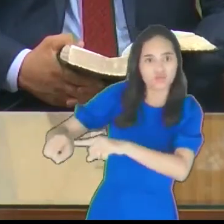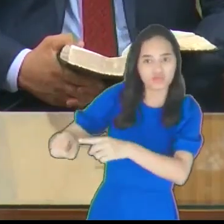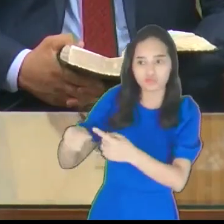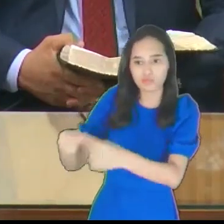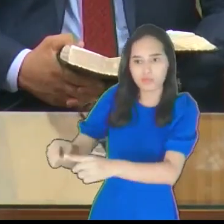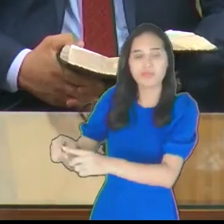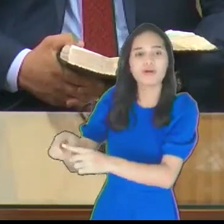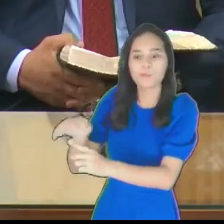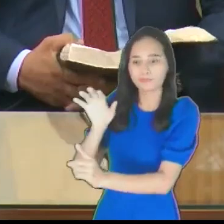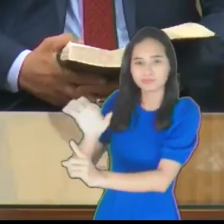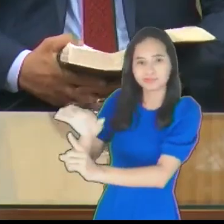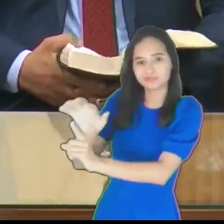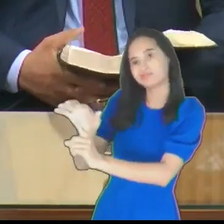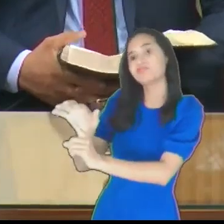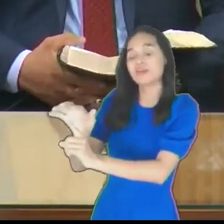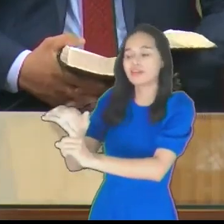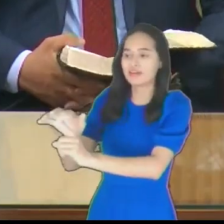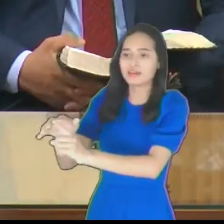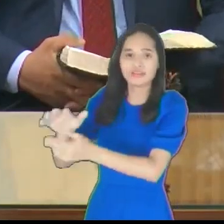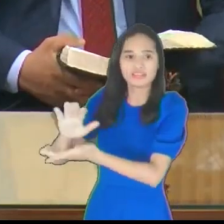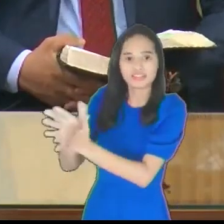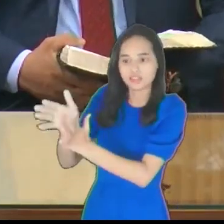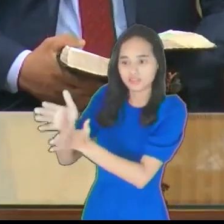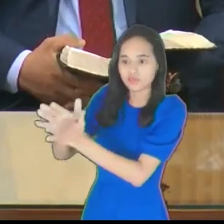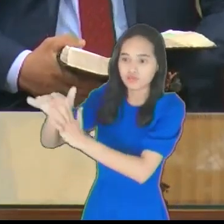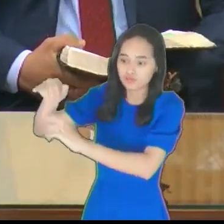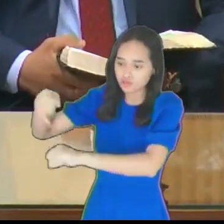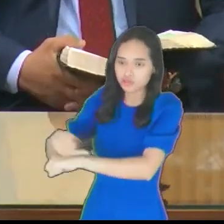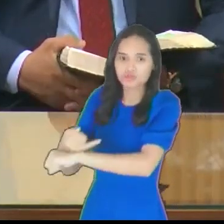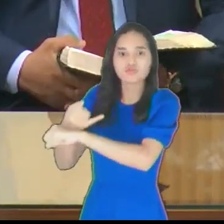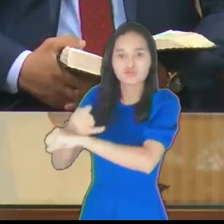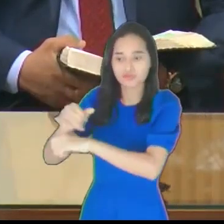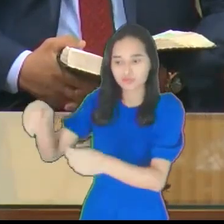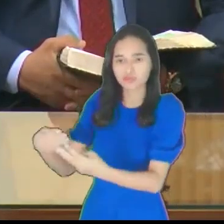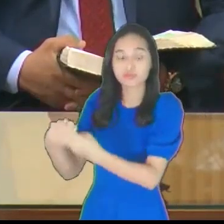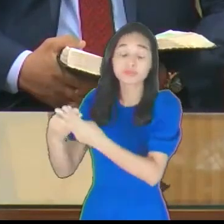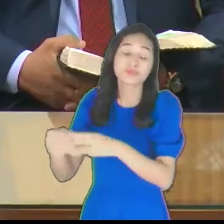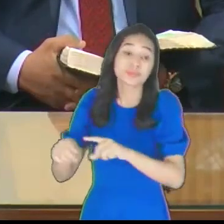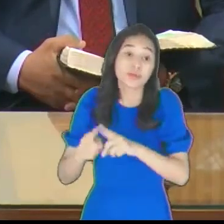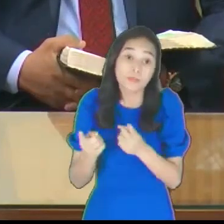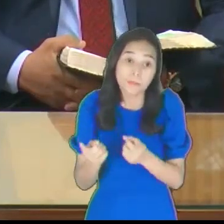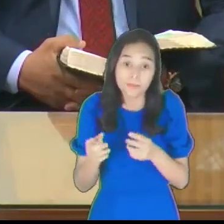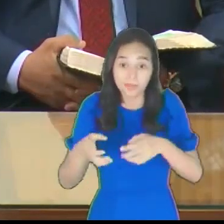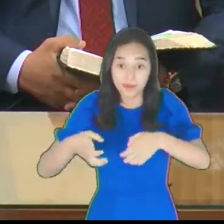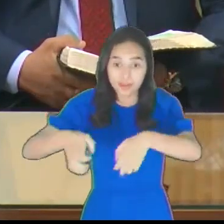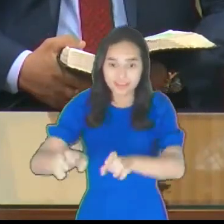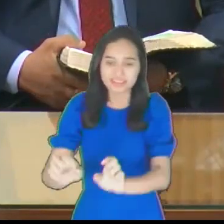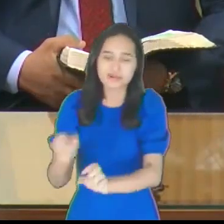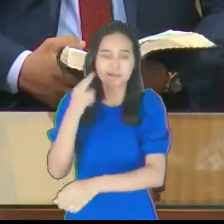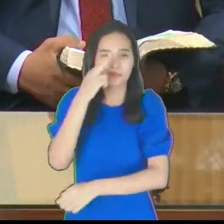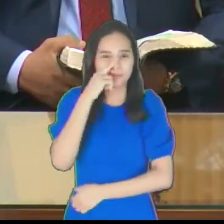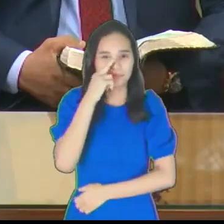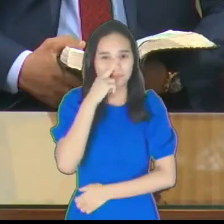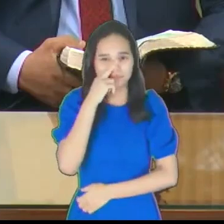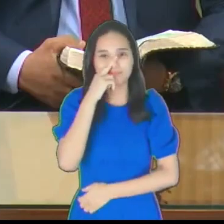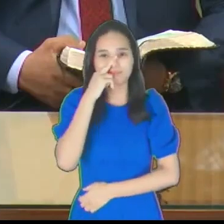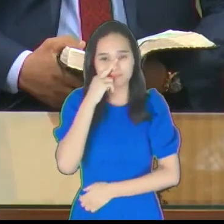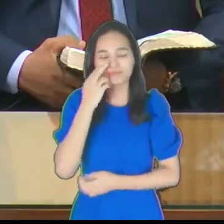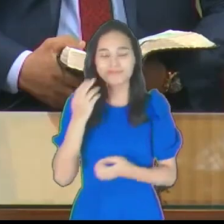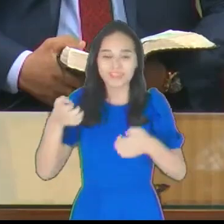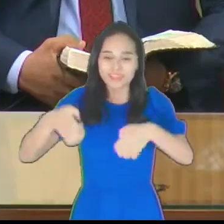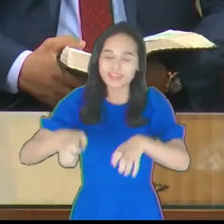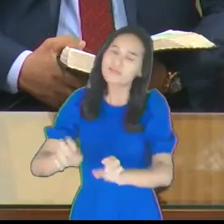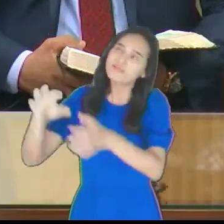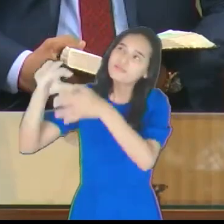ameaçando destruir Judá, ameaçando destruir Jerusalém. Mas Ezequias estava crente, Ezequias estava em comunhão